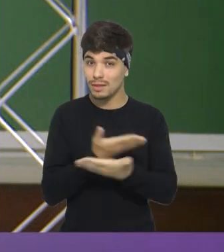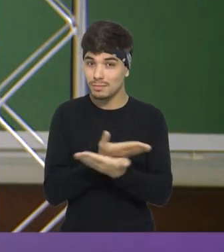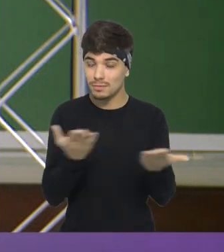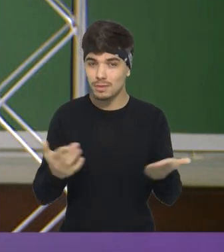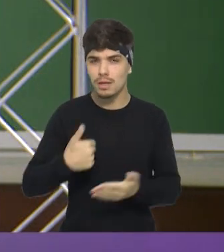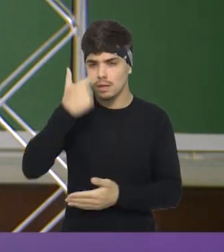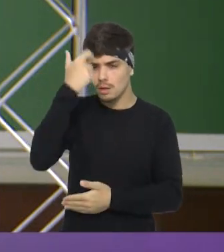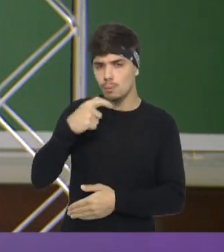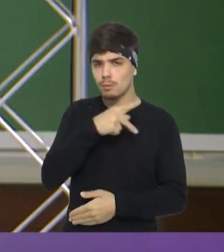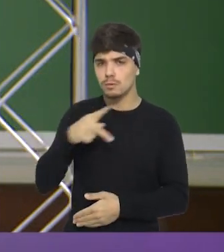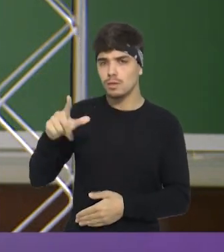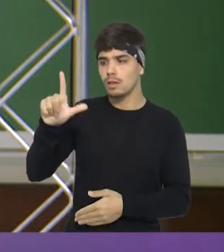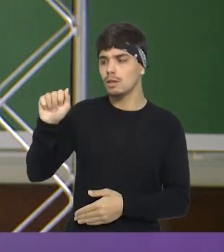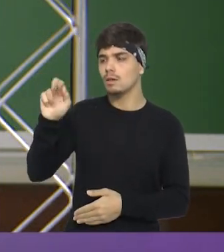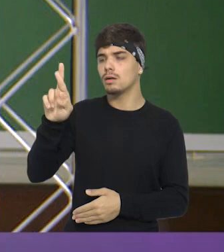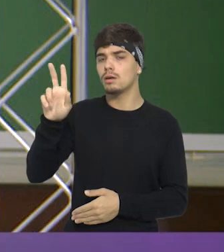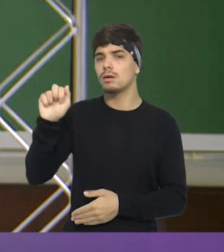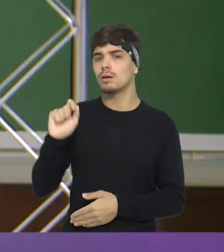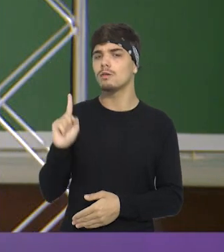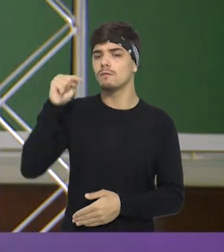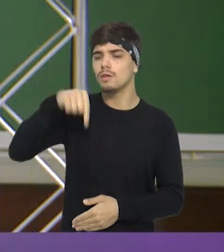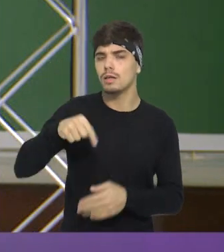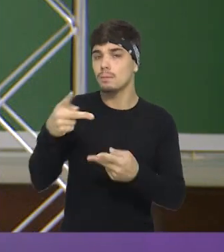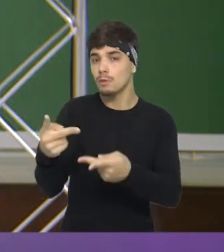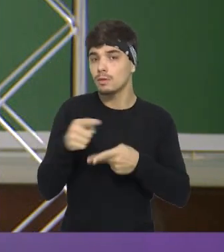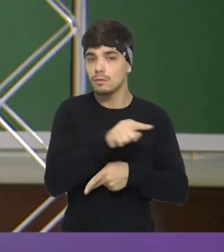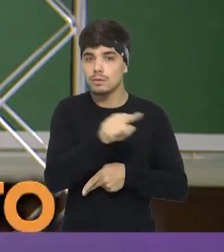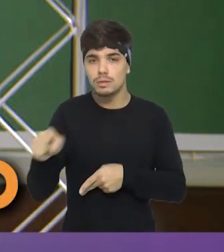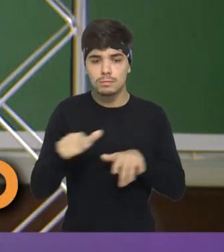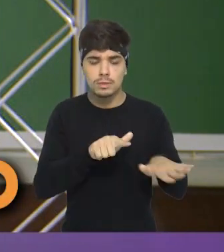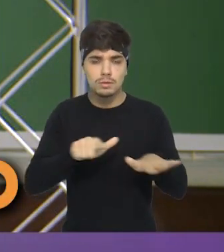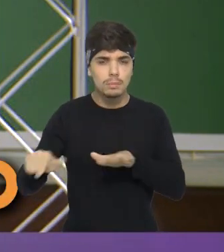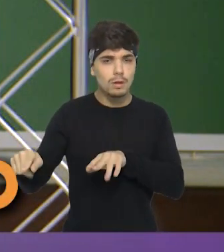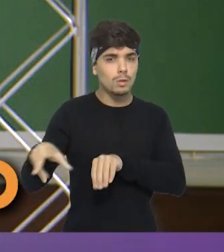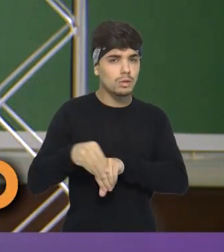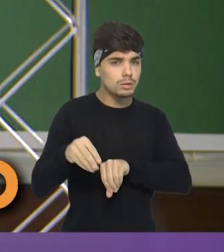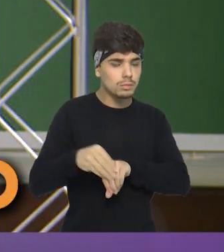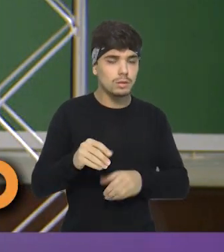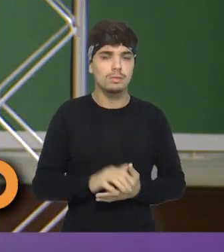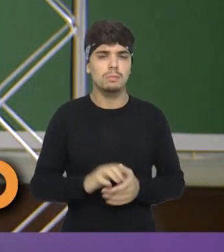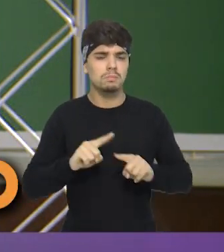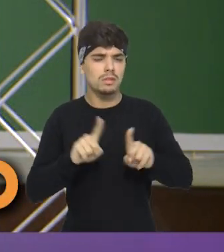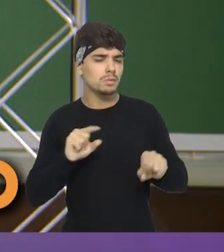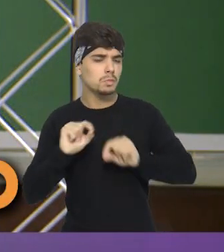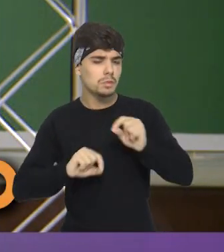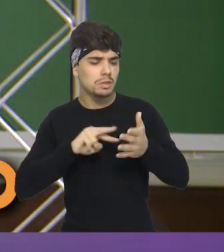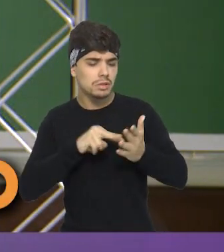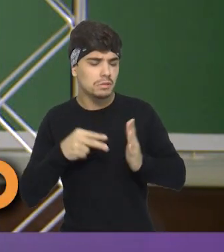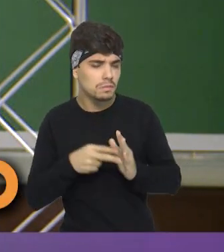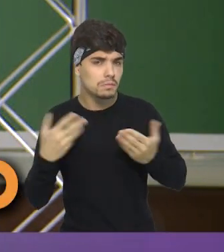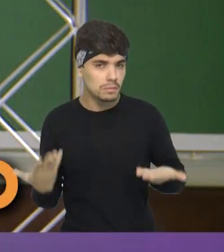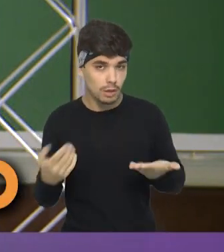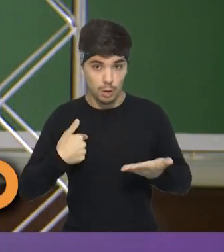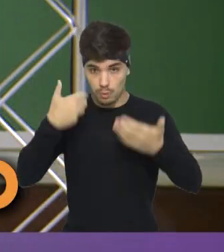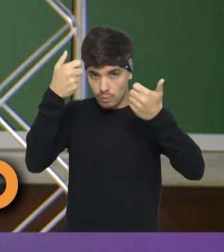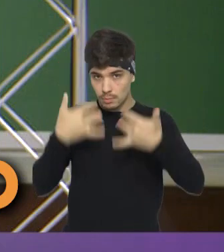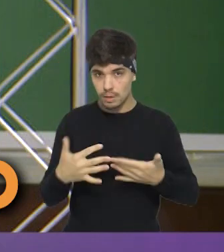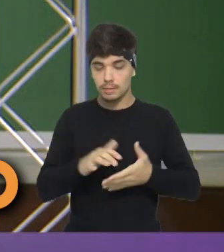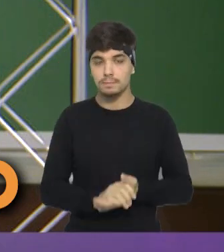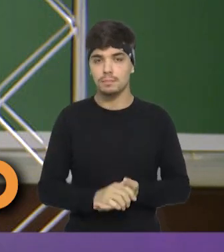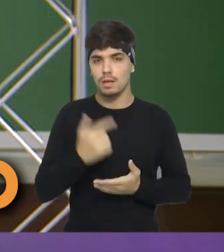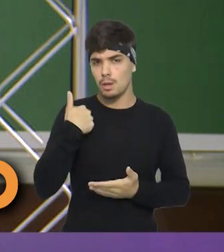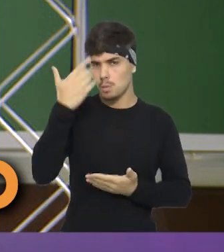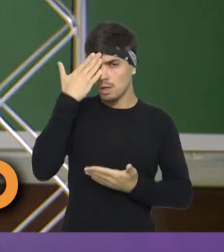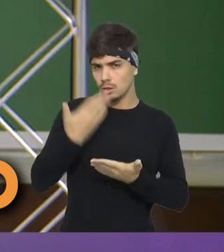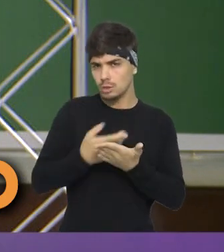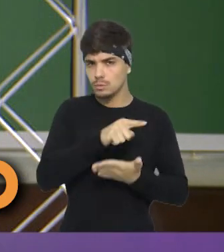Olá, galera! Eu sou a professora Laura e estou aqui para convidar vocês para a Semana do Conhecimento. Mas o que é a Semana do Conhecimento? Eu vou